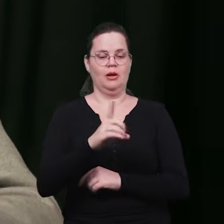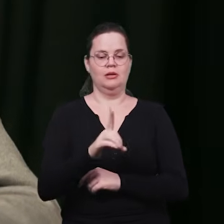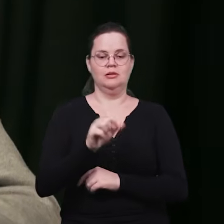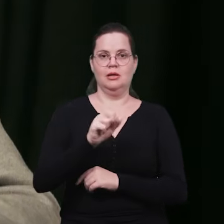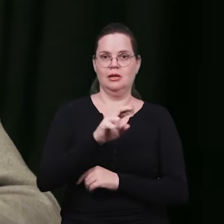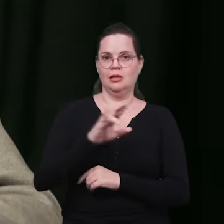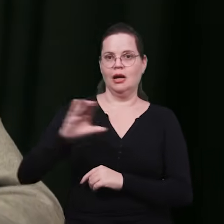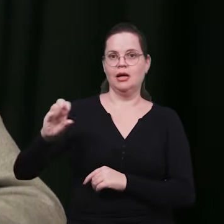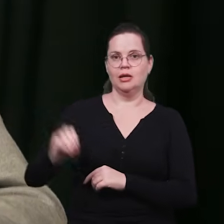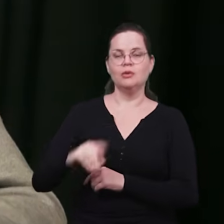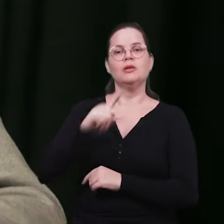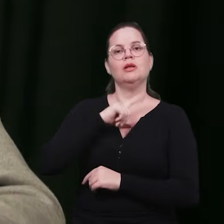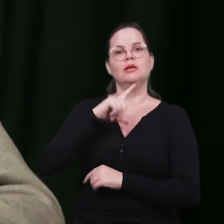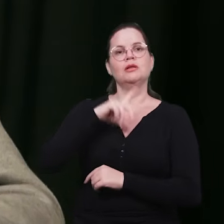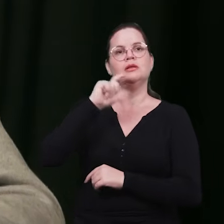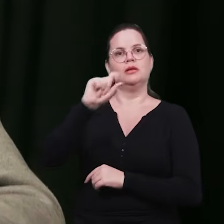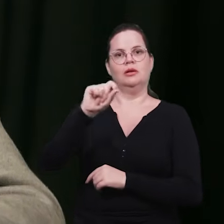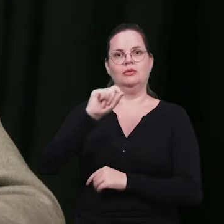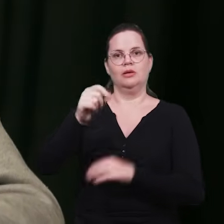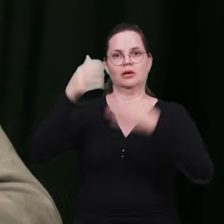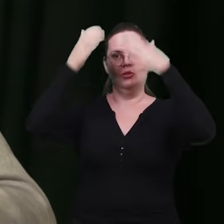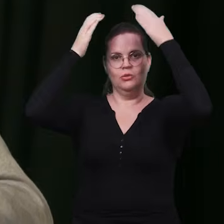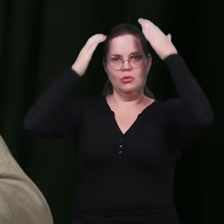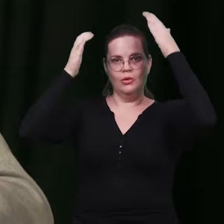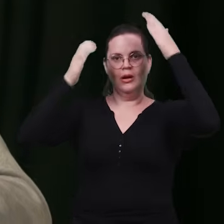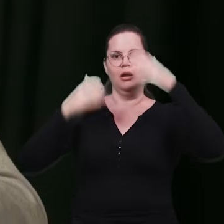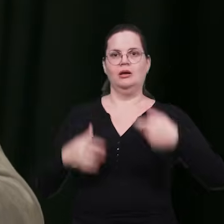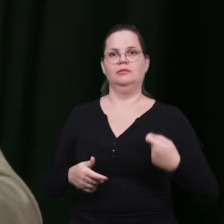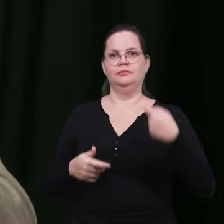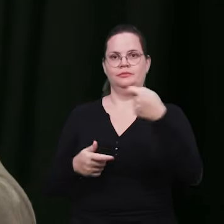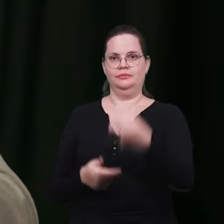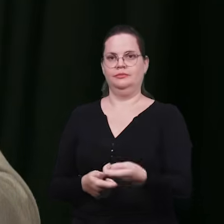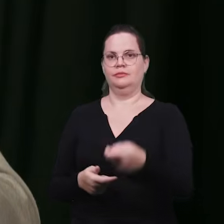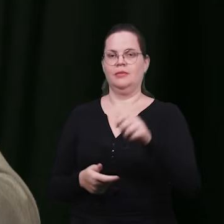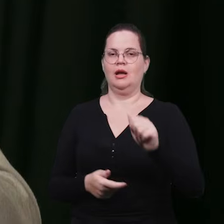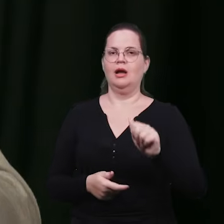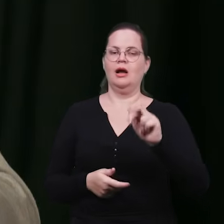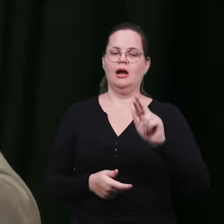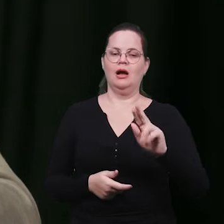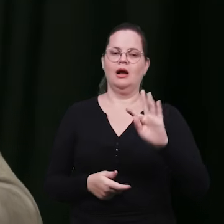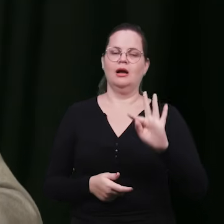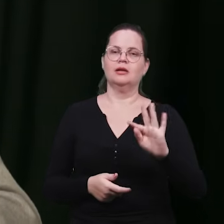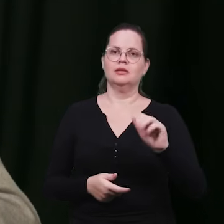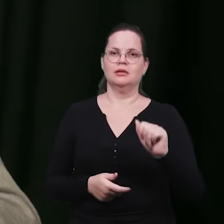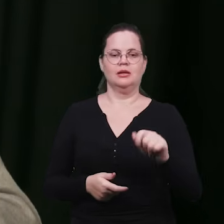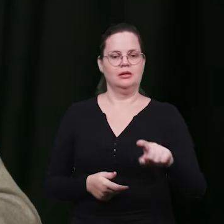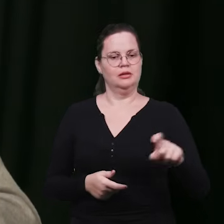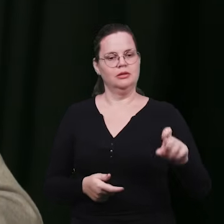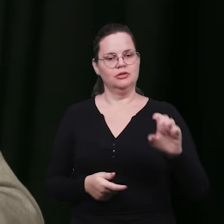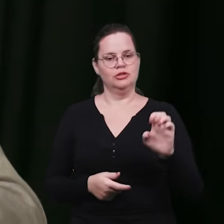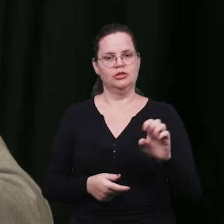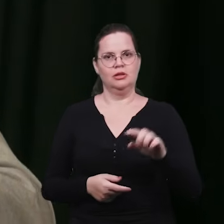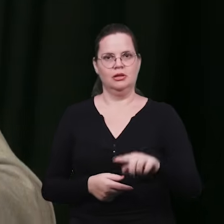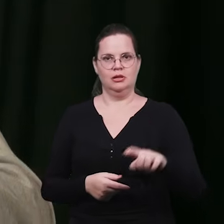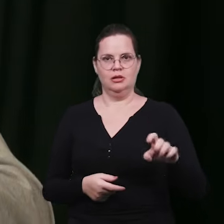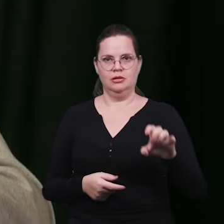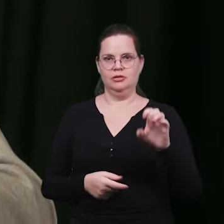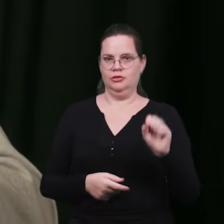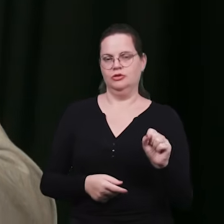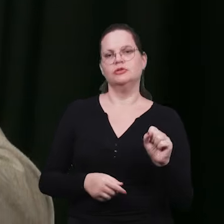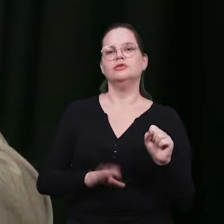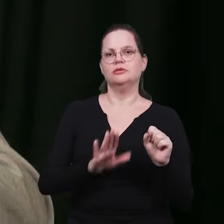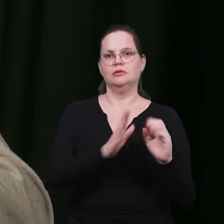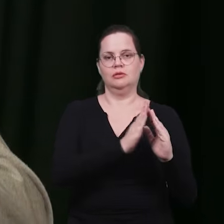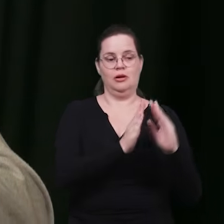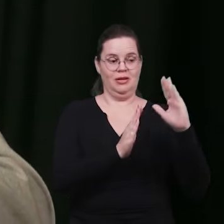rei, Artaxerxes, que já é um período depois. Então, nós não vamos falar quantos reis que houve entre